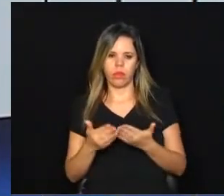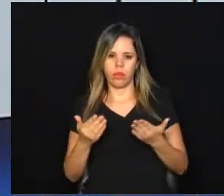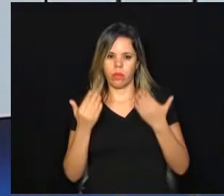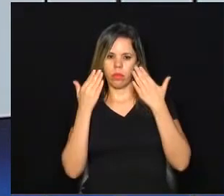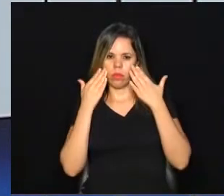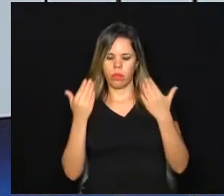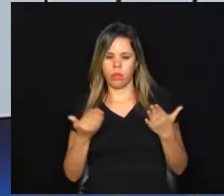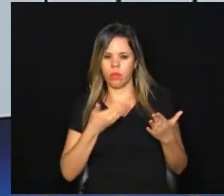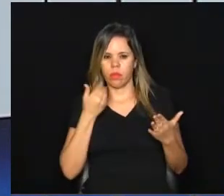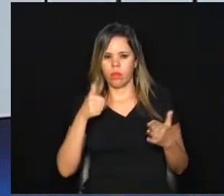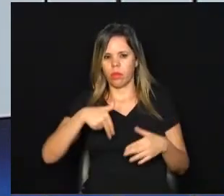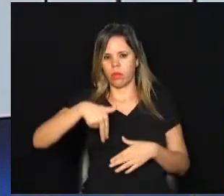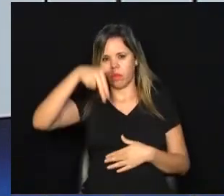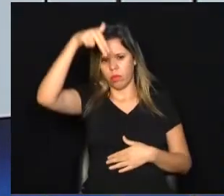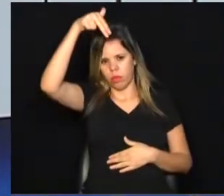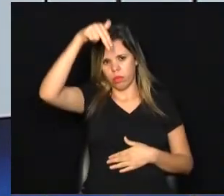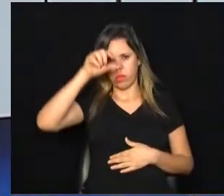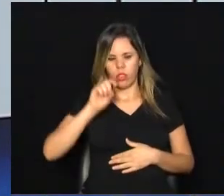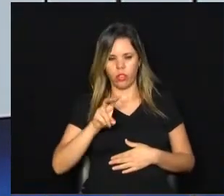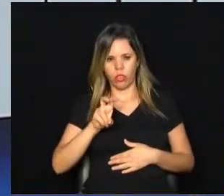evidente. No norte, apenas